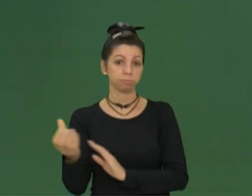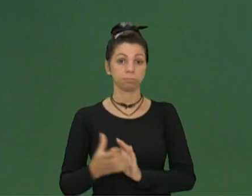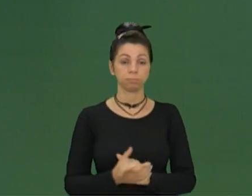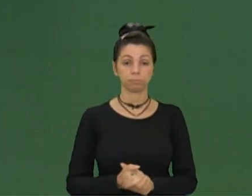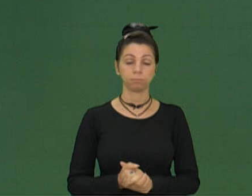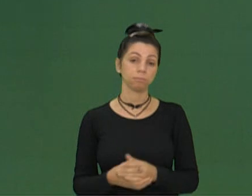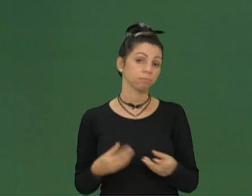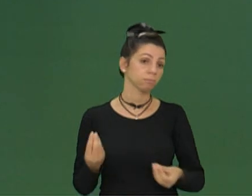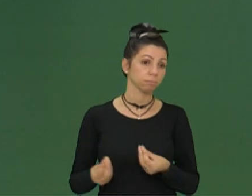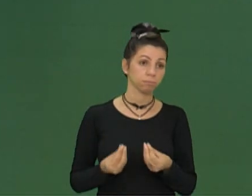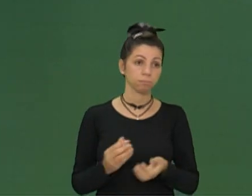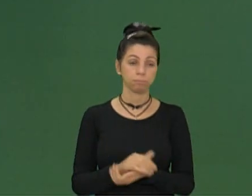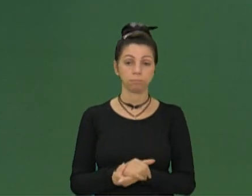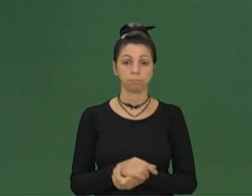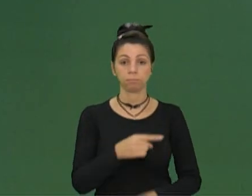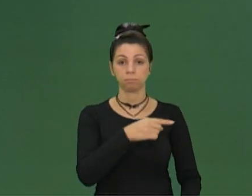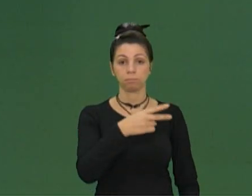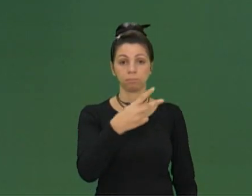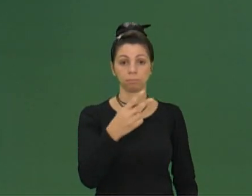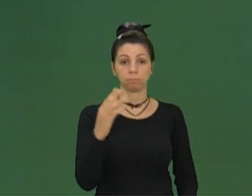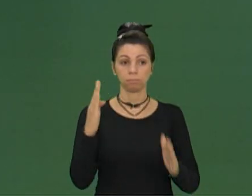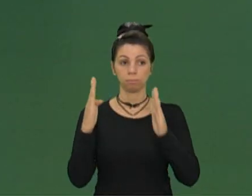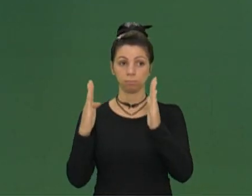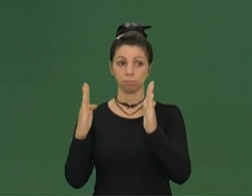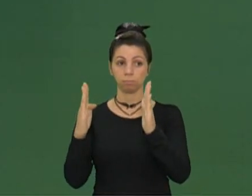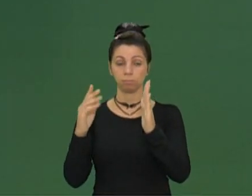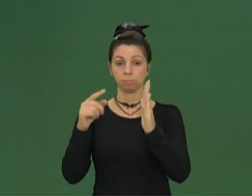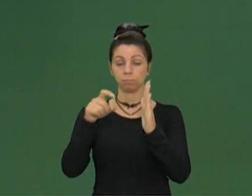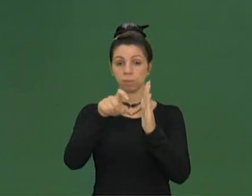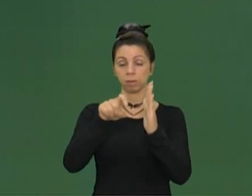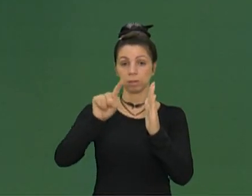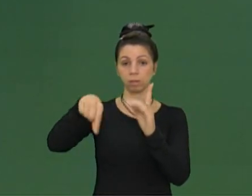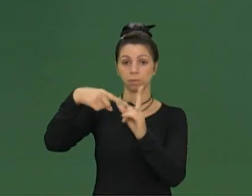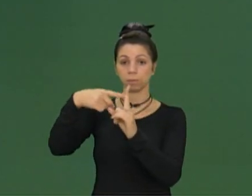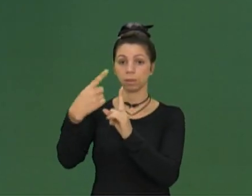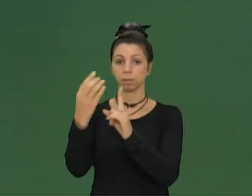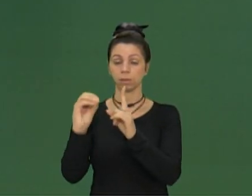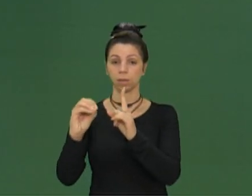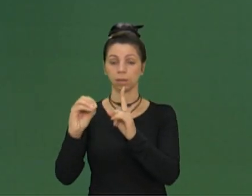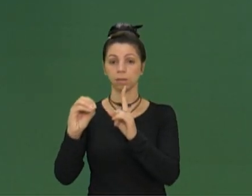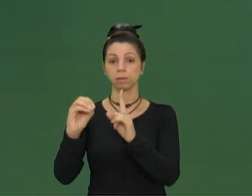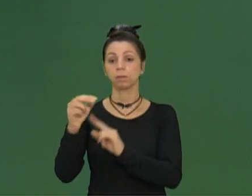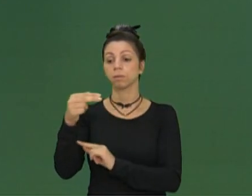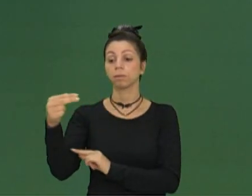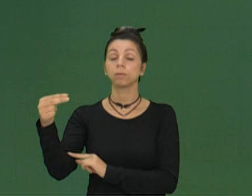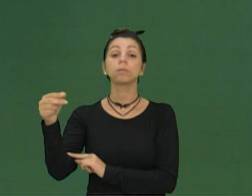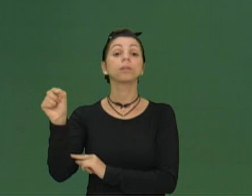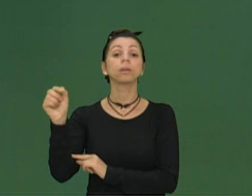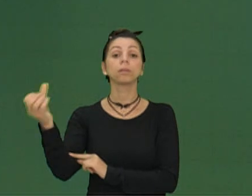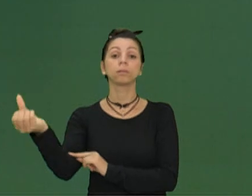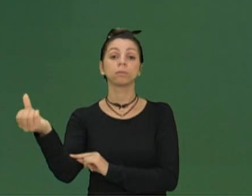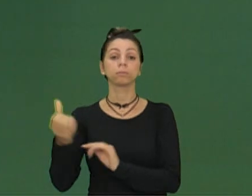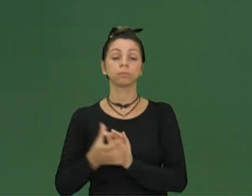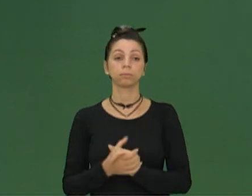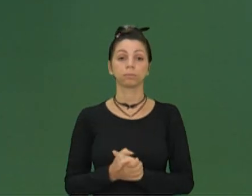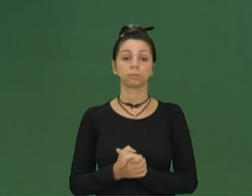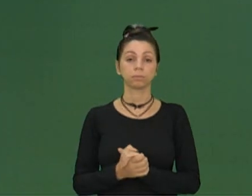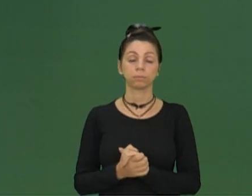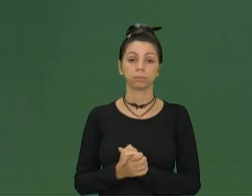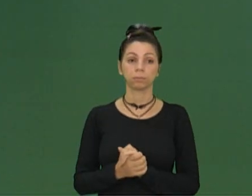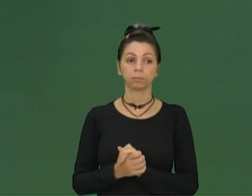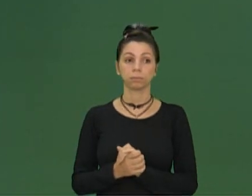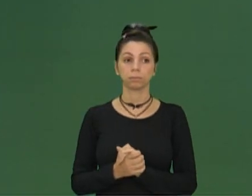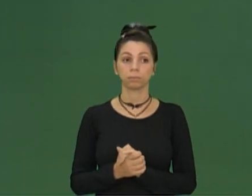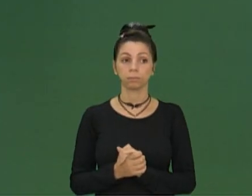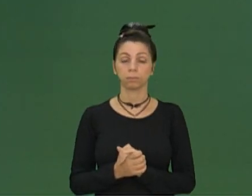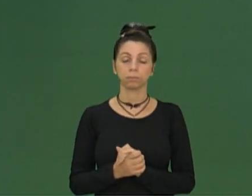minha equação? Menos 2 vezes o x mais 10 igual a 6. Certo? Isolando a minha incógnita,